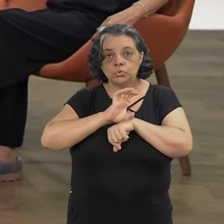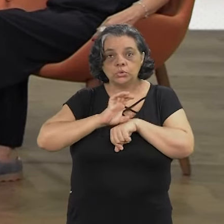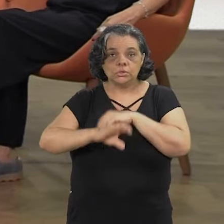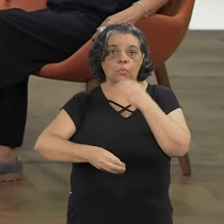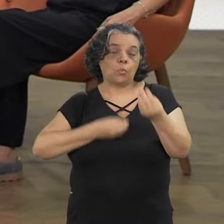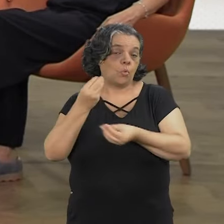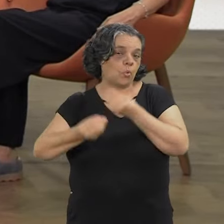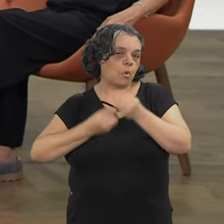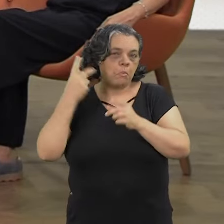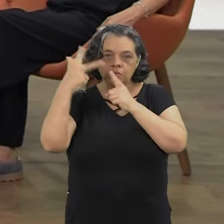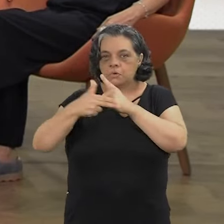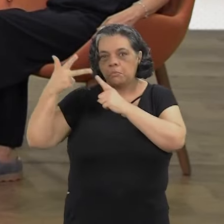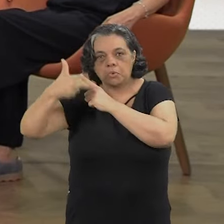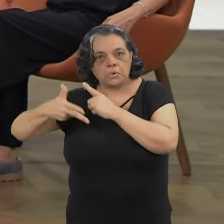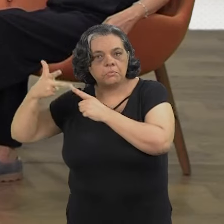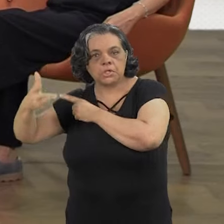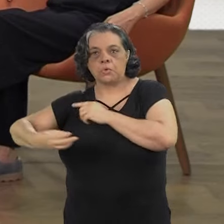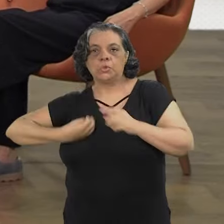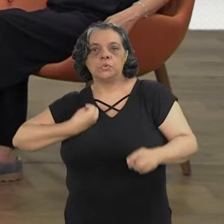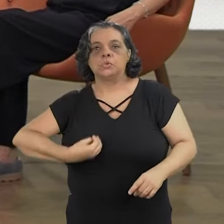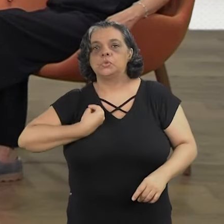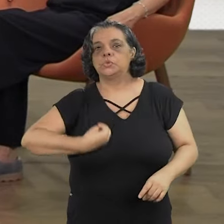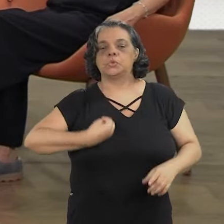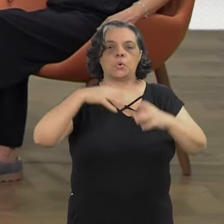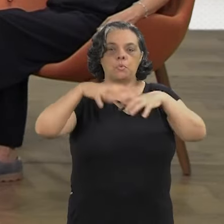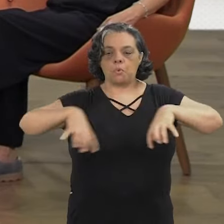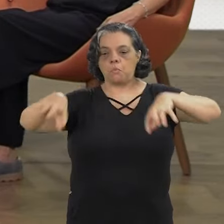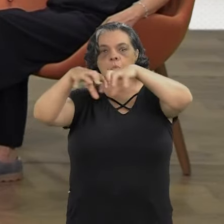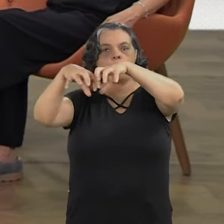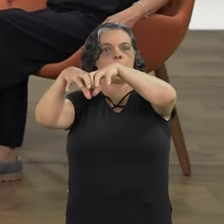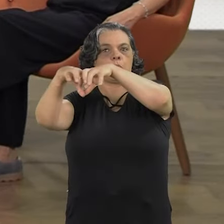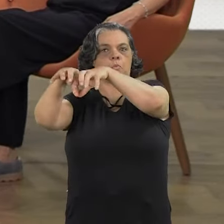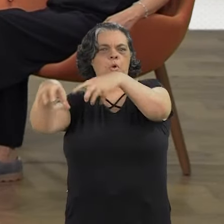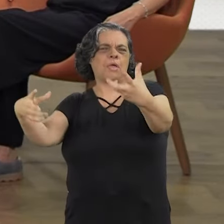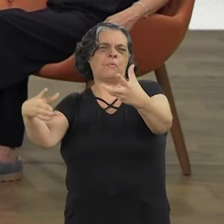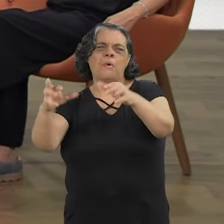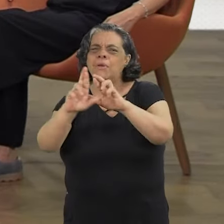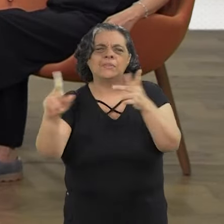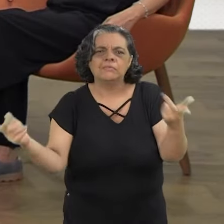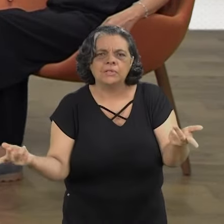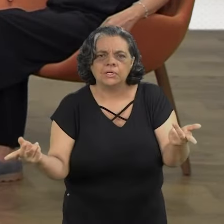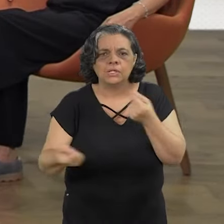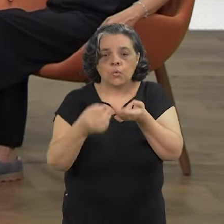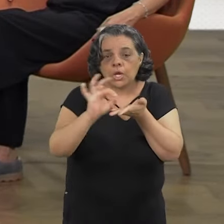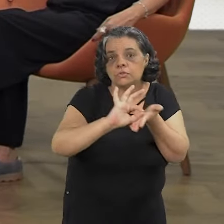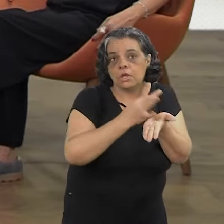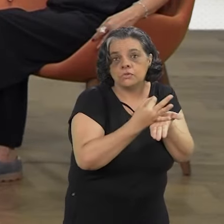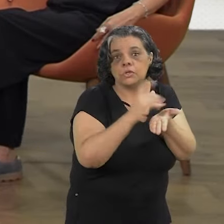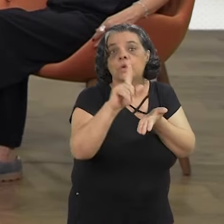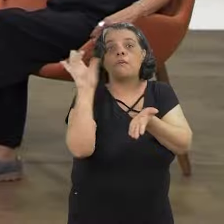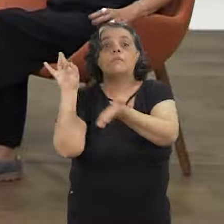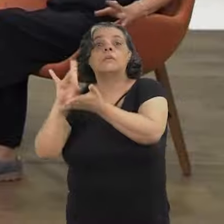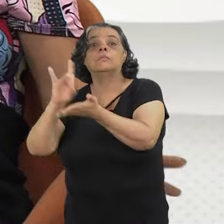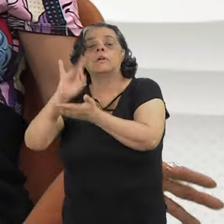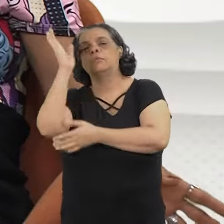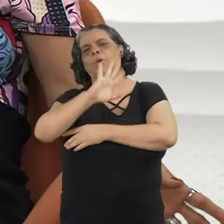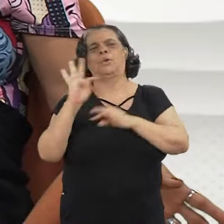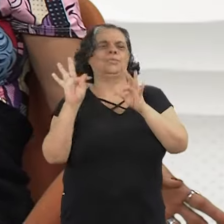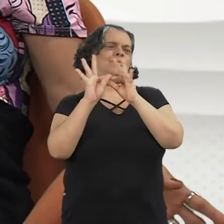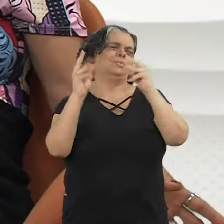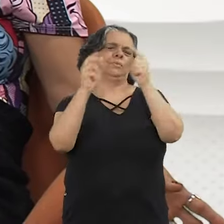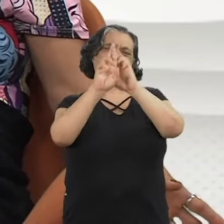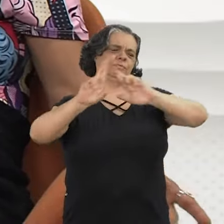dessa proibição né de existir o monopólio oligopólio Qual é a diferença do que tá escrito para o que é real no Brasil